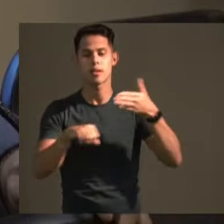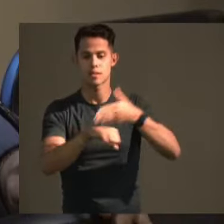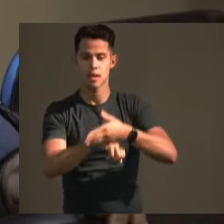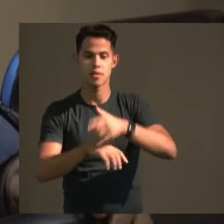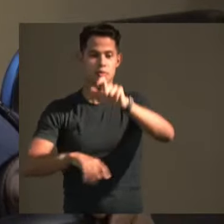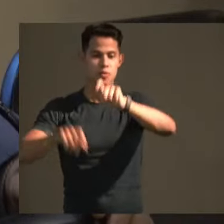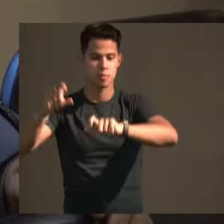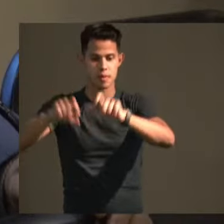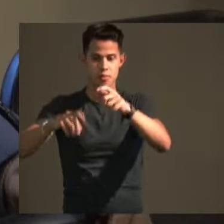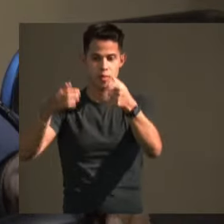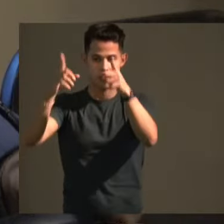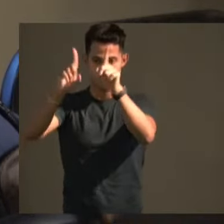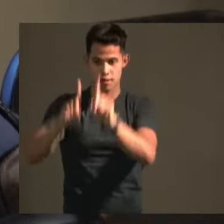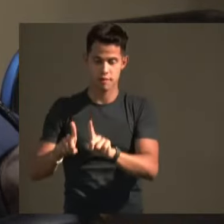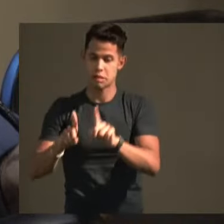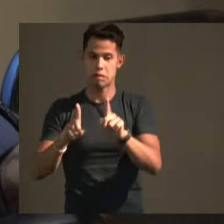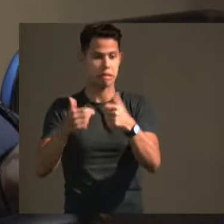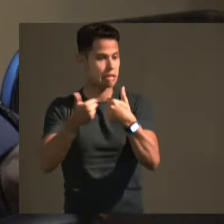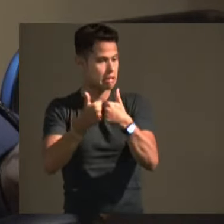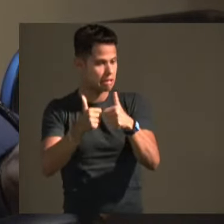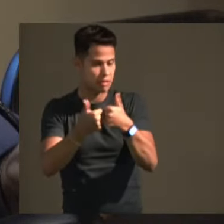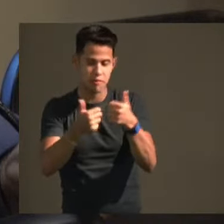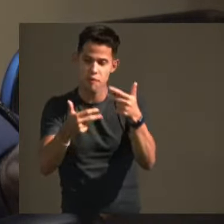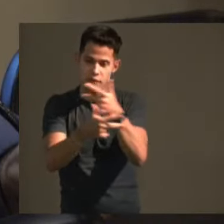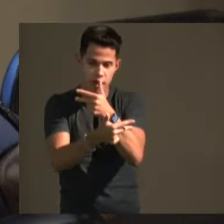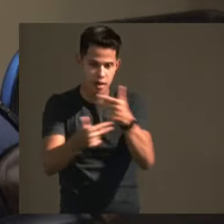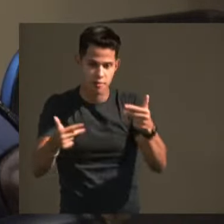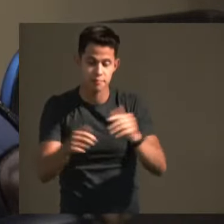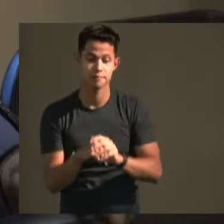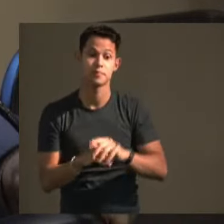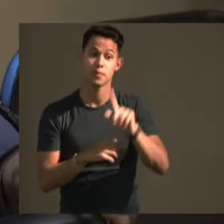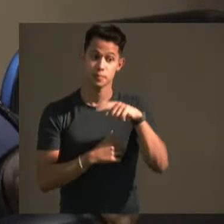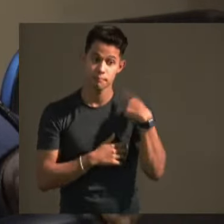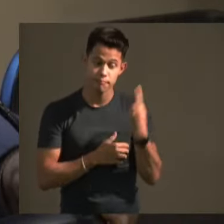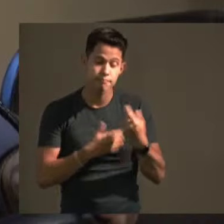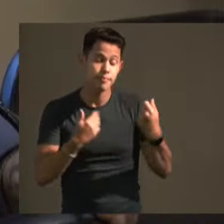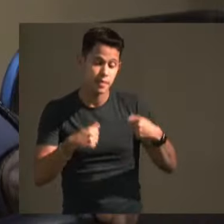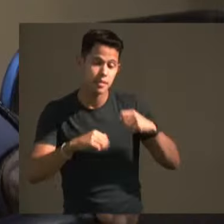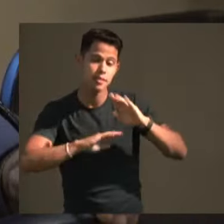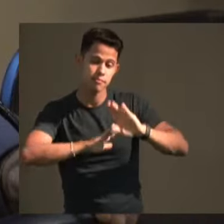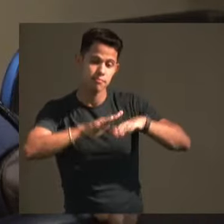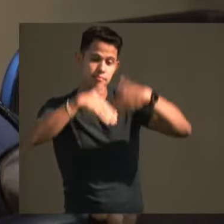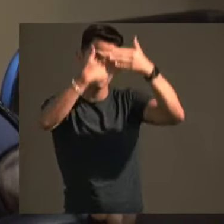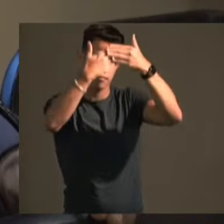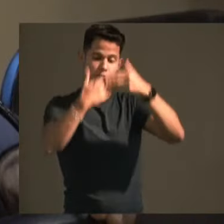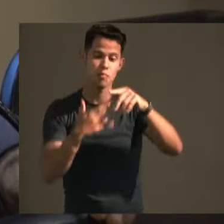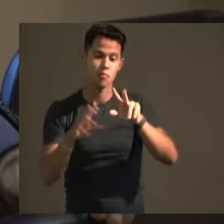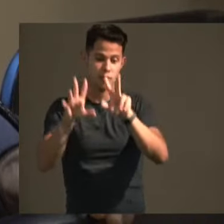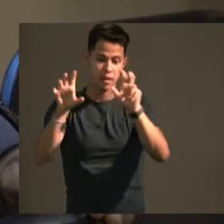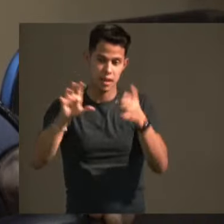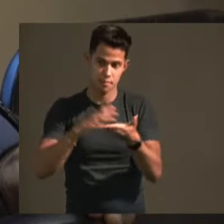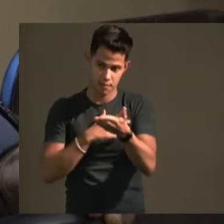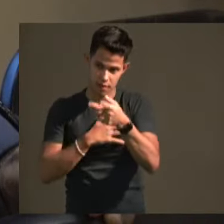deficiência aos meios de transporte, e a gente precisa avançar nessa questão.